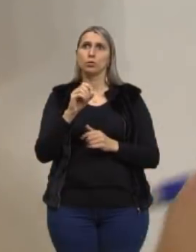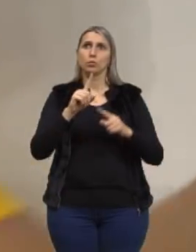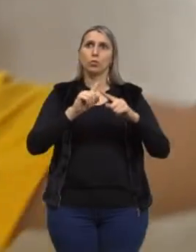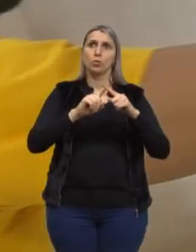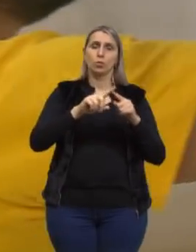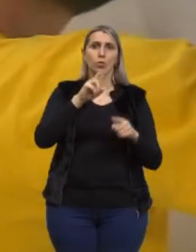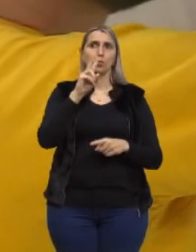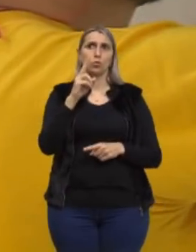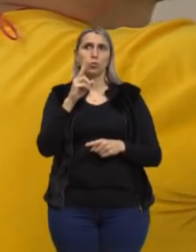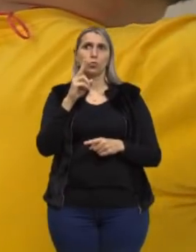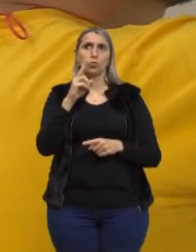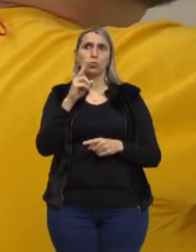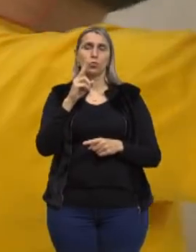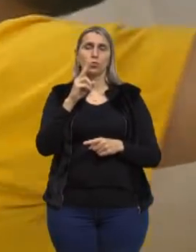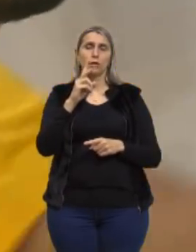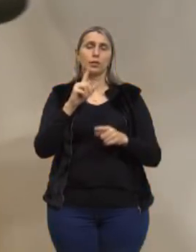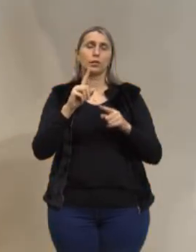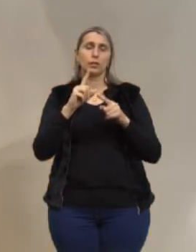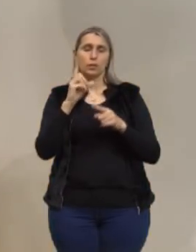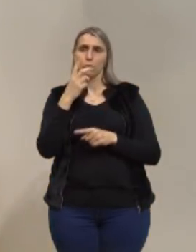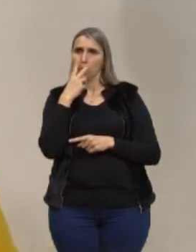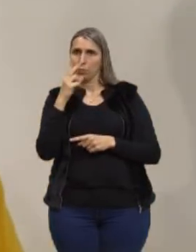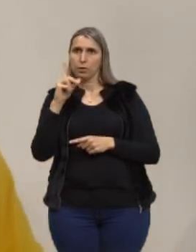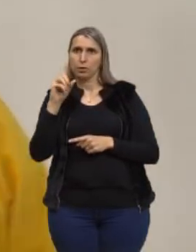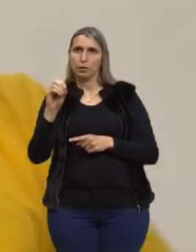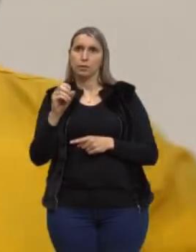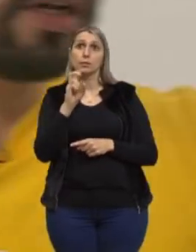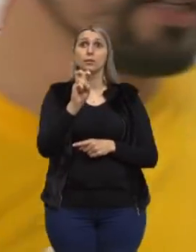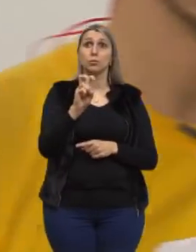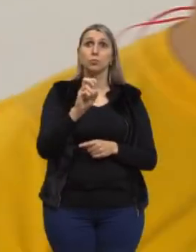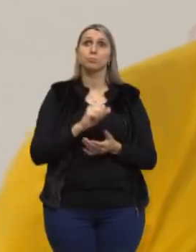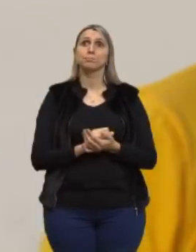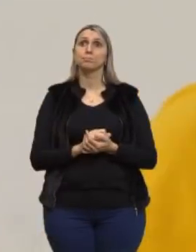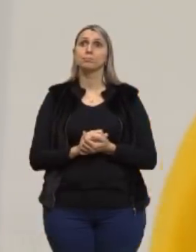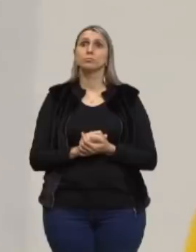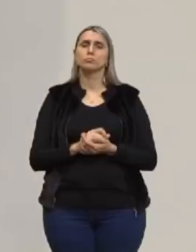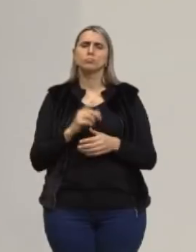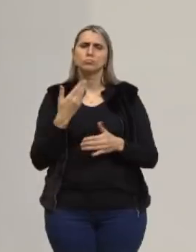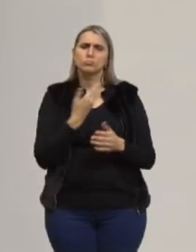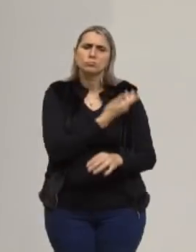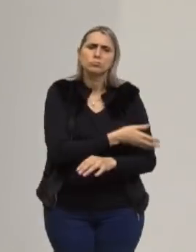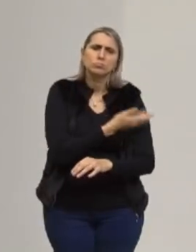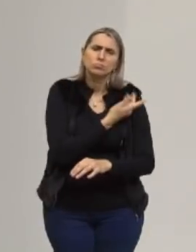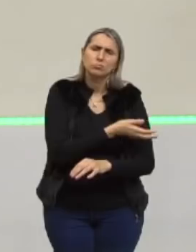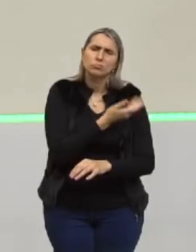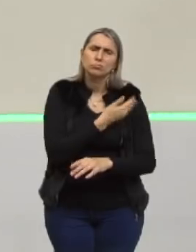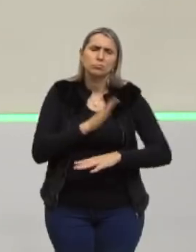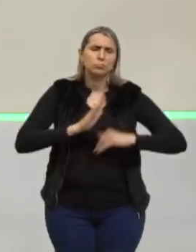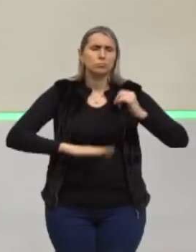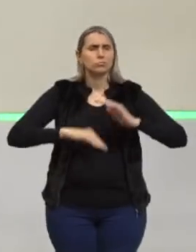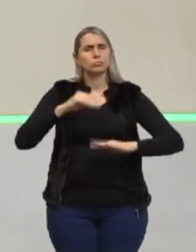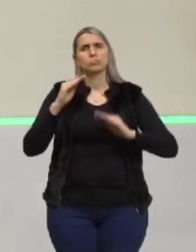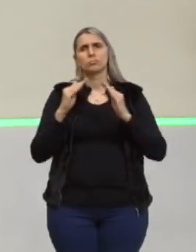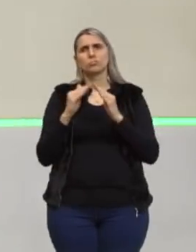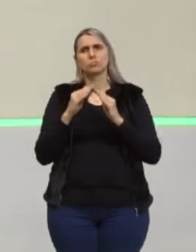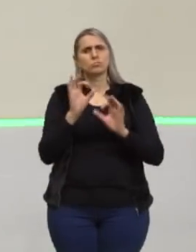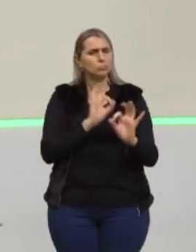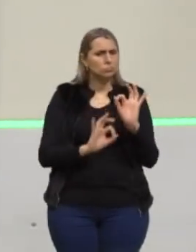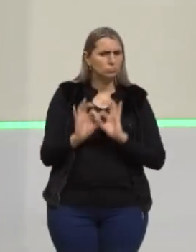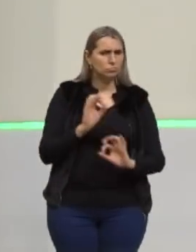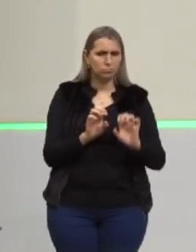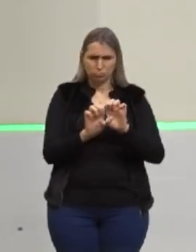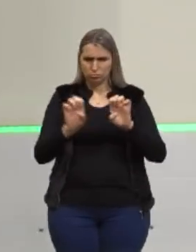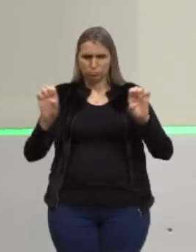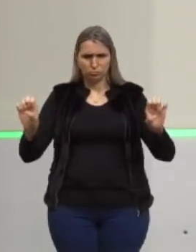da dessa 5 perfeito tá aqui balanceado e isso vocês podem treinar em casa pega essa tabela e muitas equações